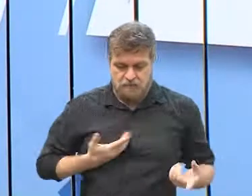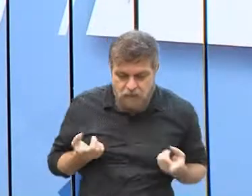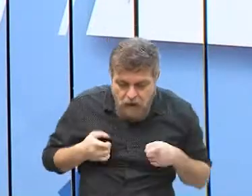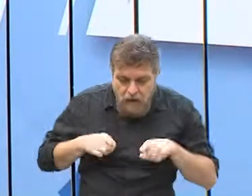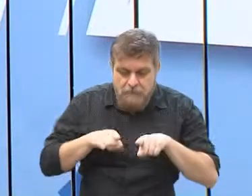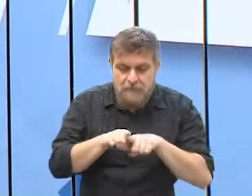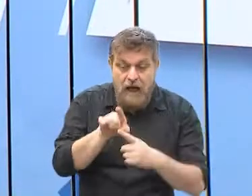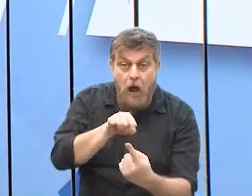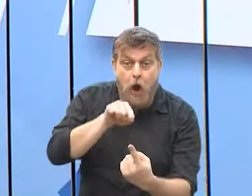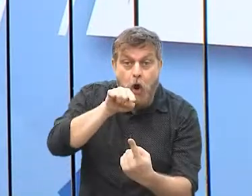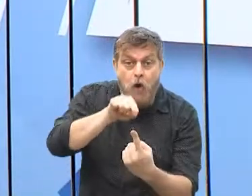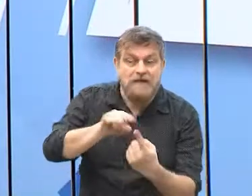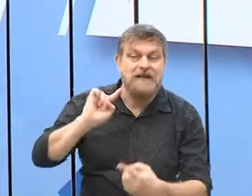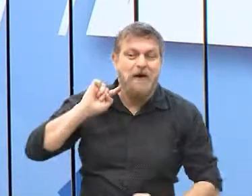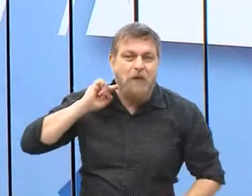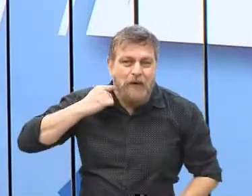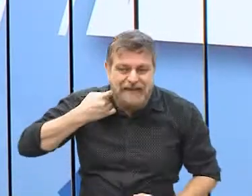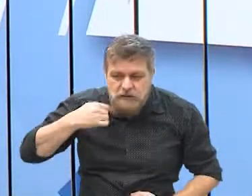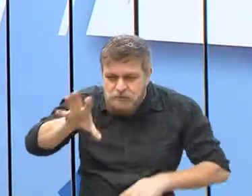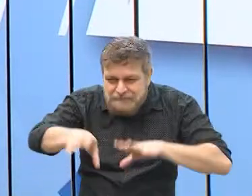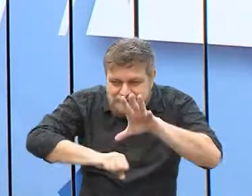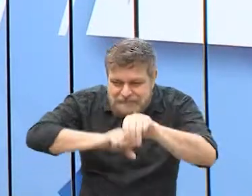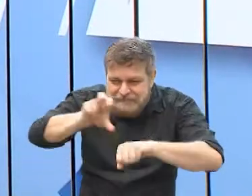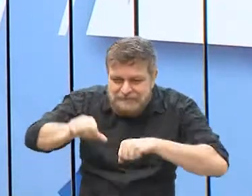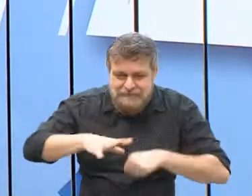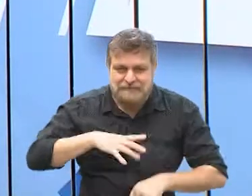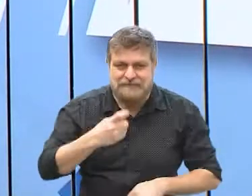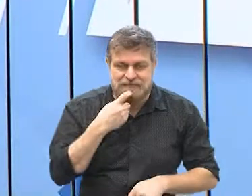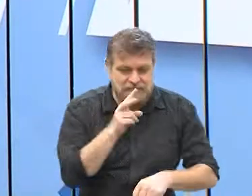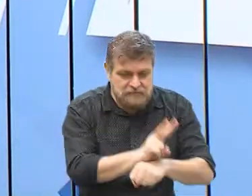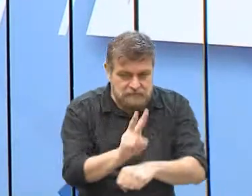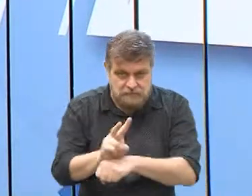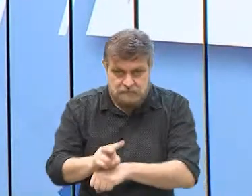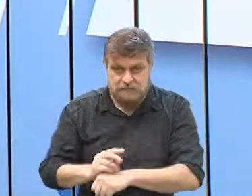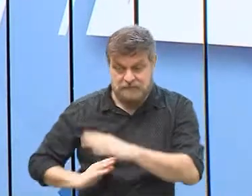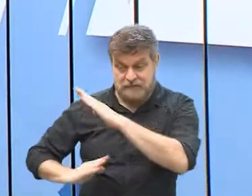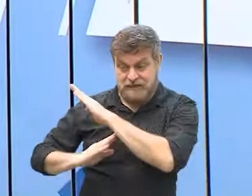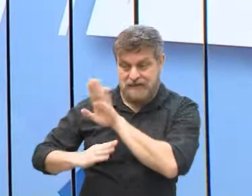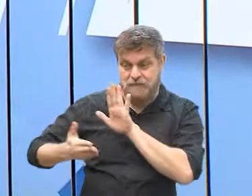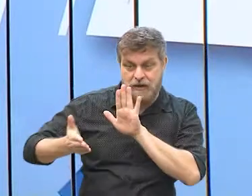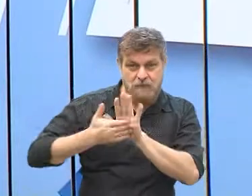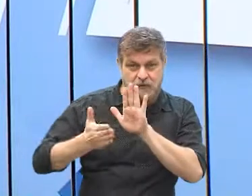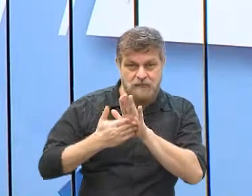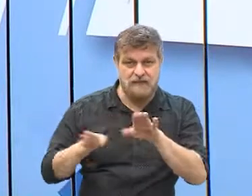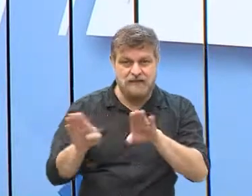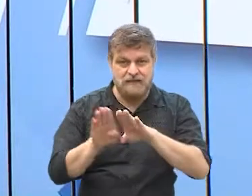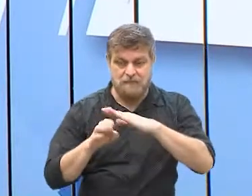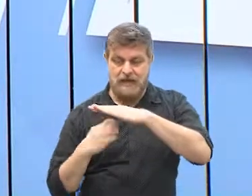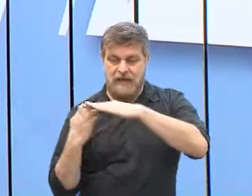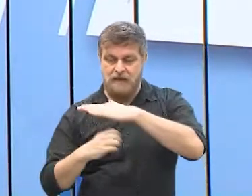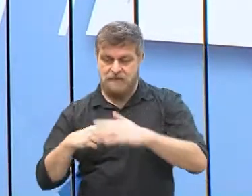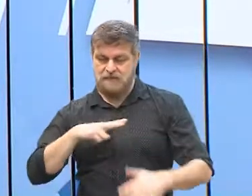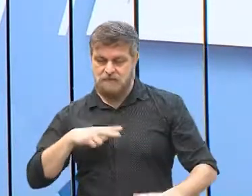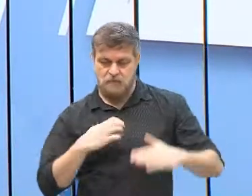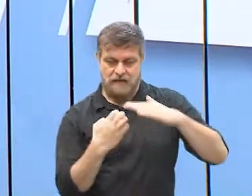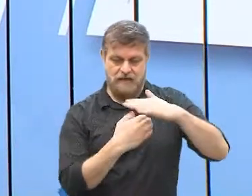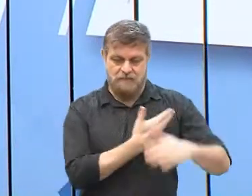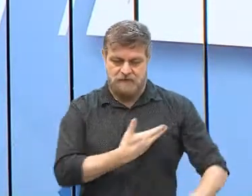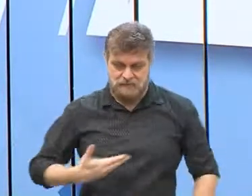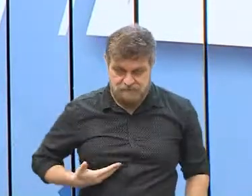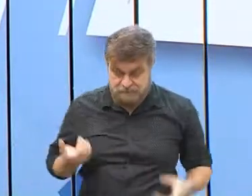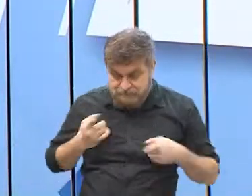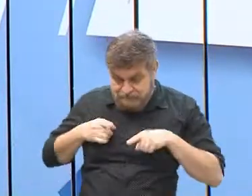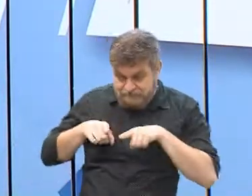da cidade, né? Nós estamos também discutindo na Câmara a proposta de PPP, a gente já que falou em iluminação pública, sim, com